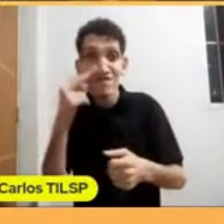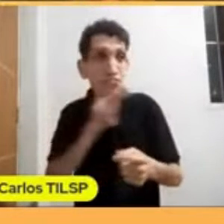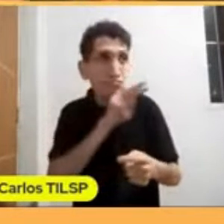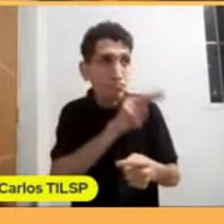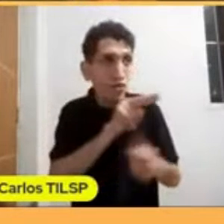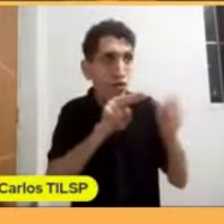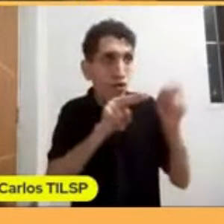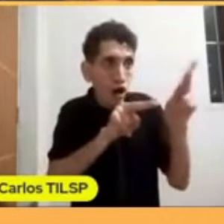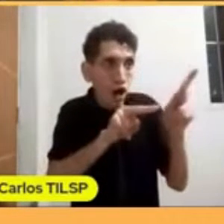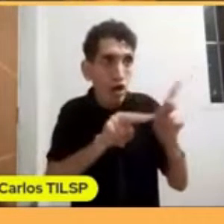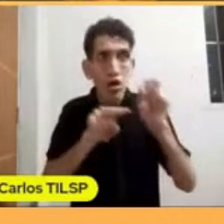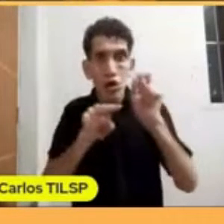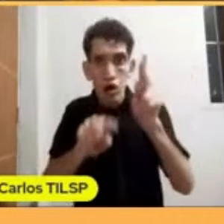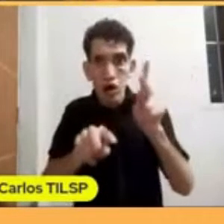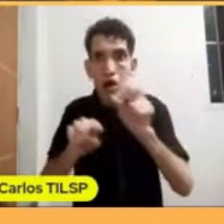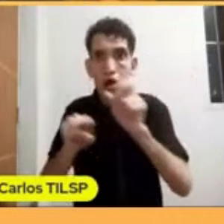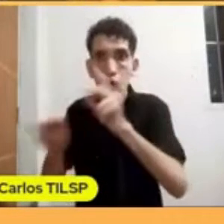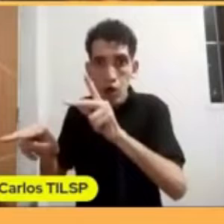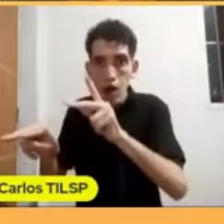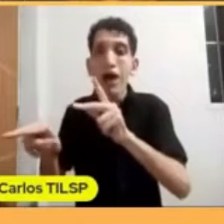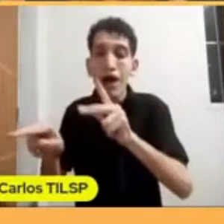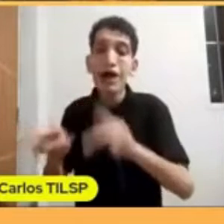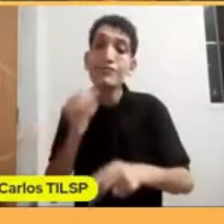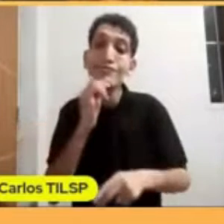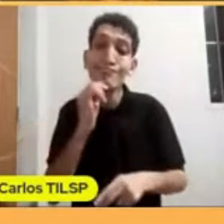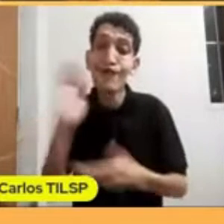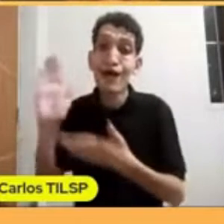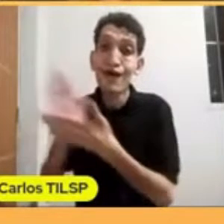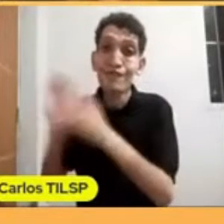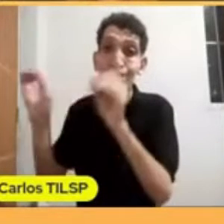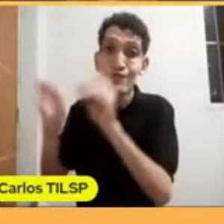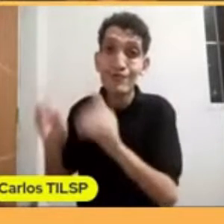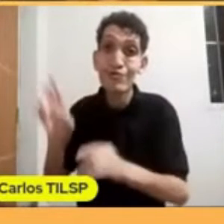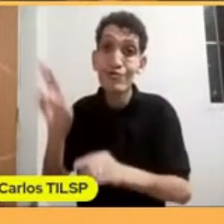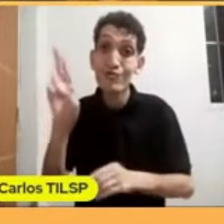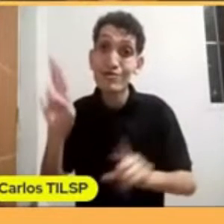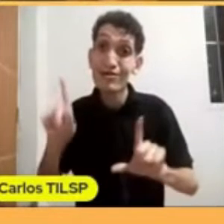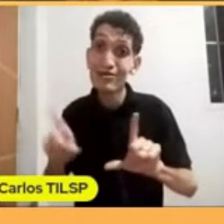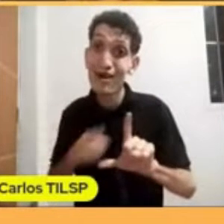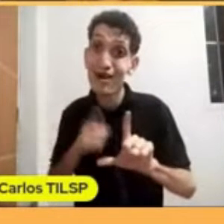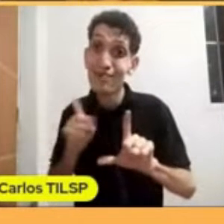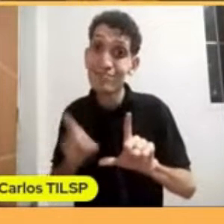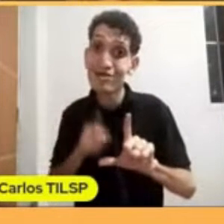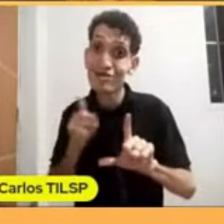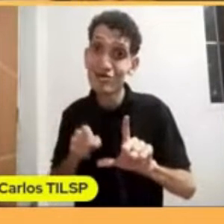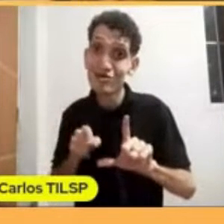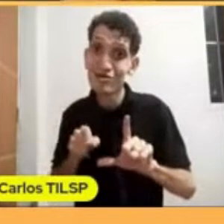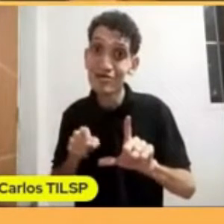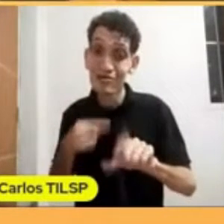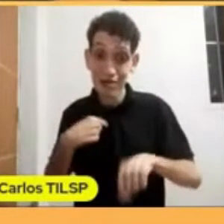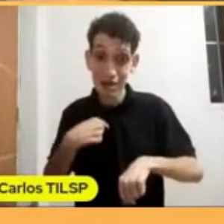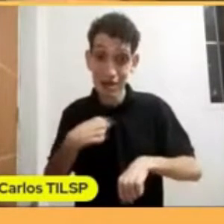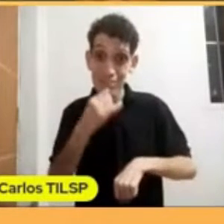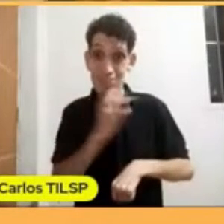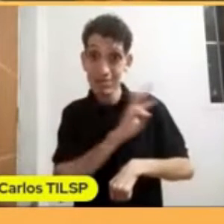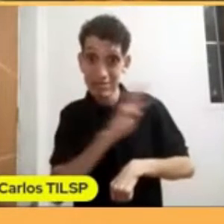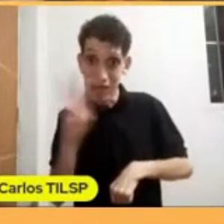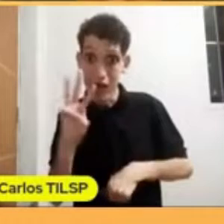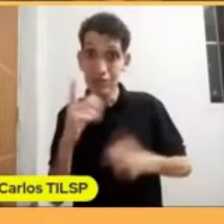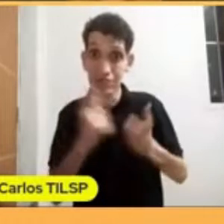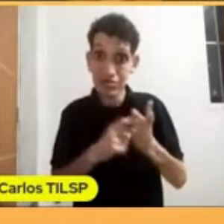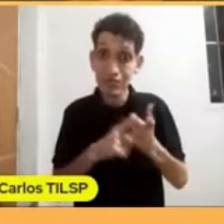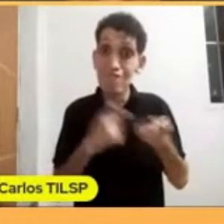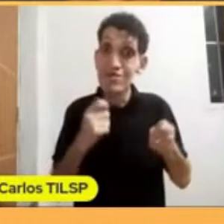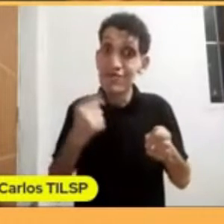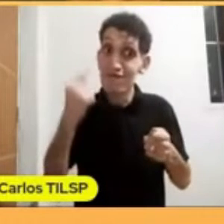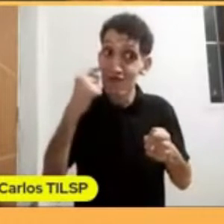usam tecnologias assistivas e elas precisam do tablet, né? Então, a aplicação que nós fazemos, elas precisam